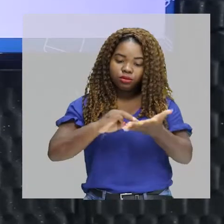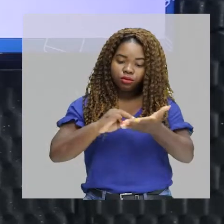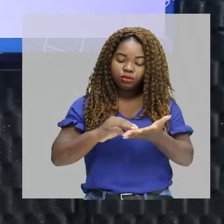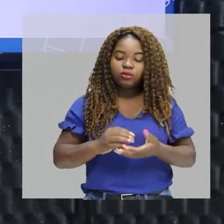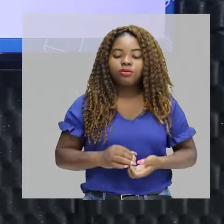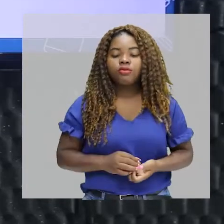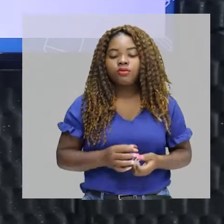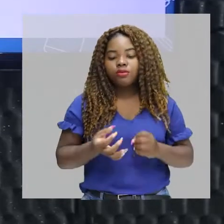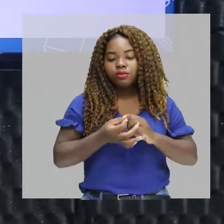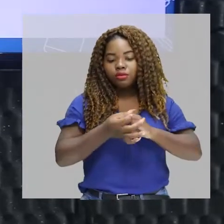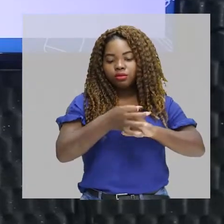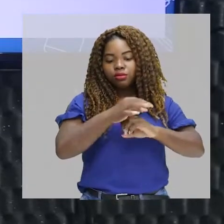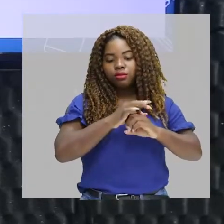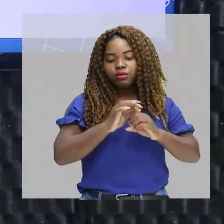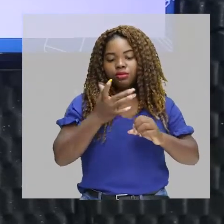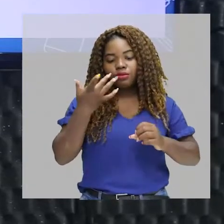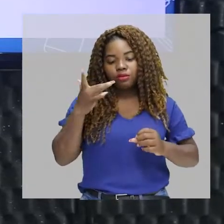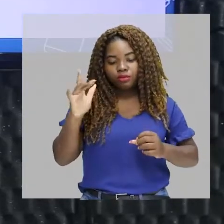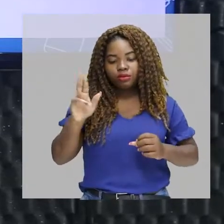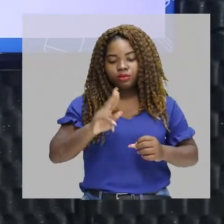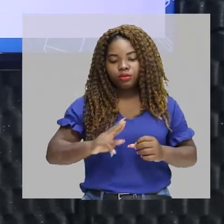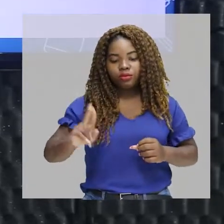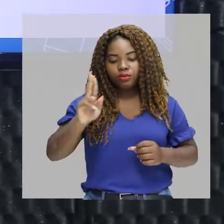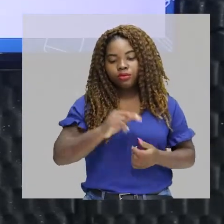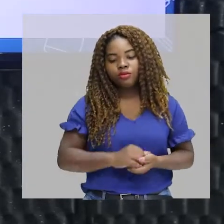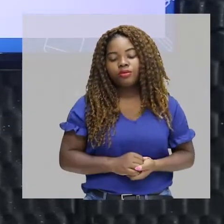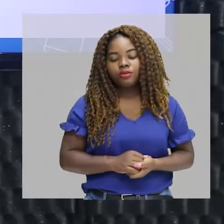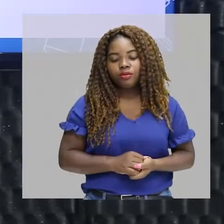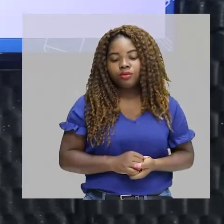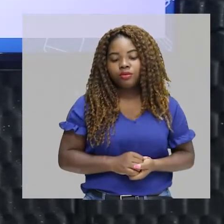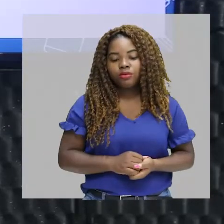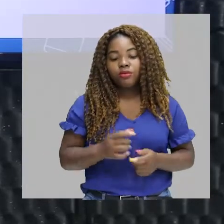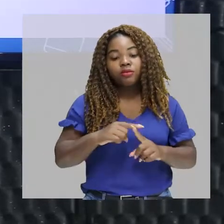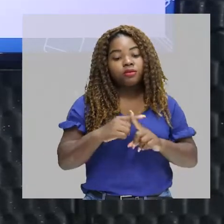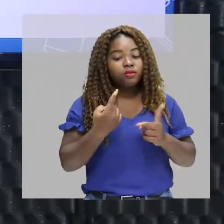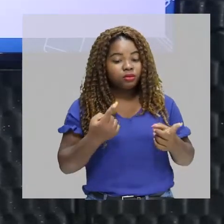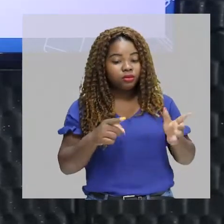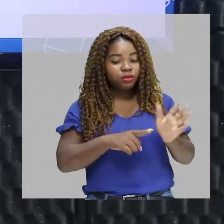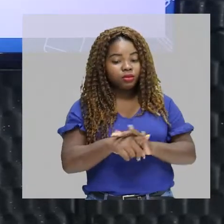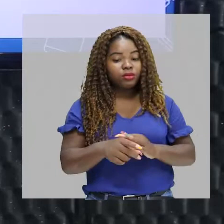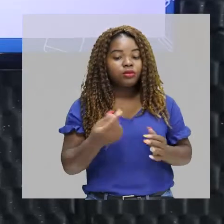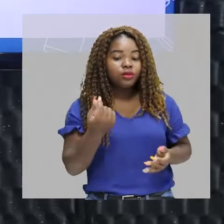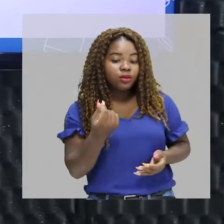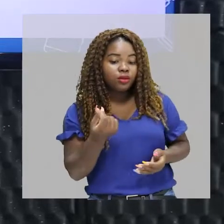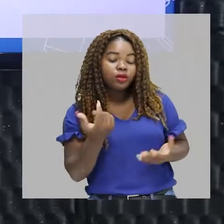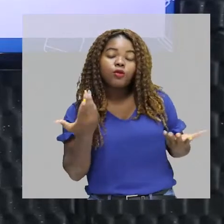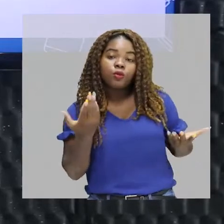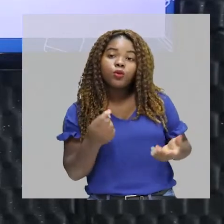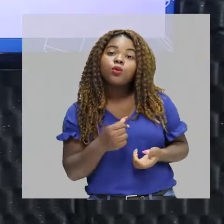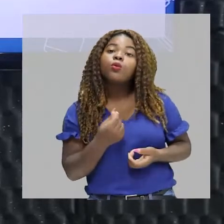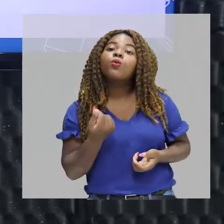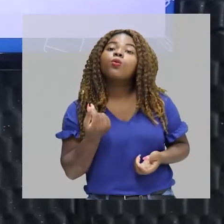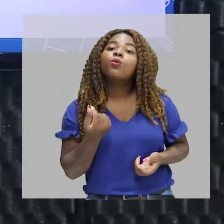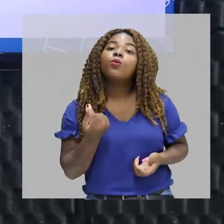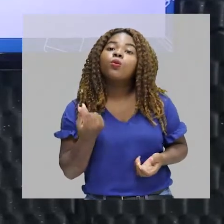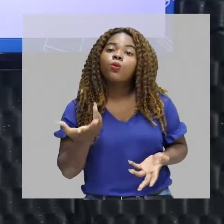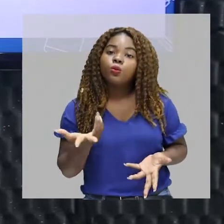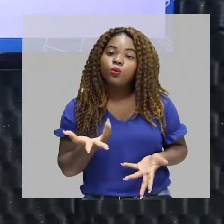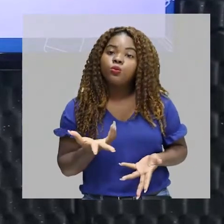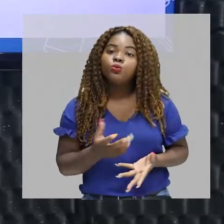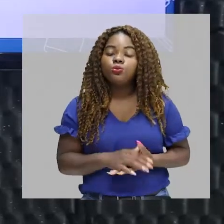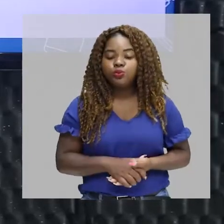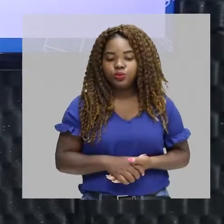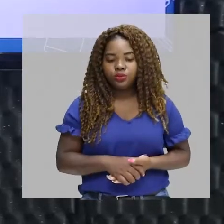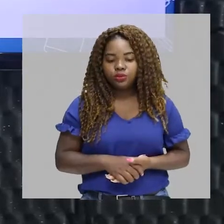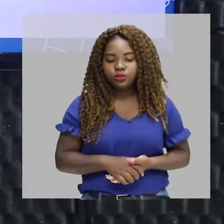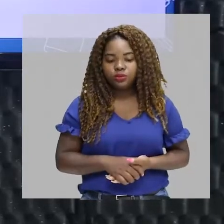quantidade de átomos de ouro utilizados. Mas a questão fala do custo. Quanto isso vai custar? Então,